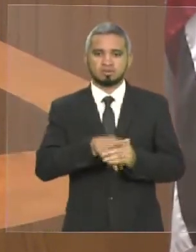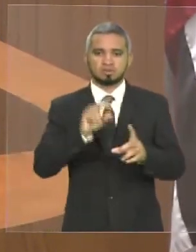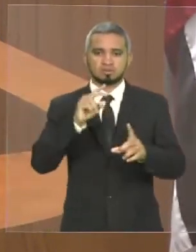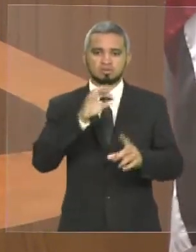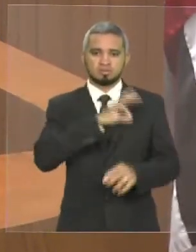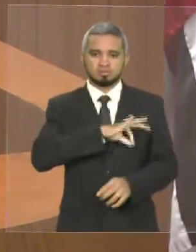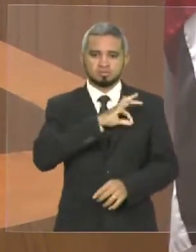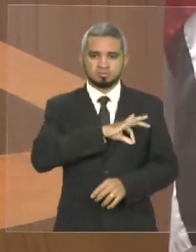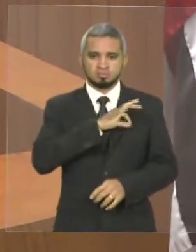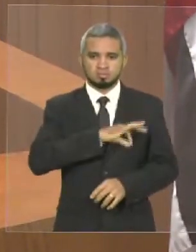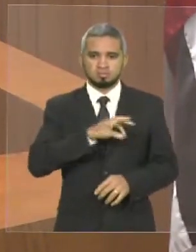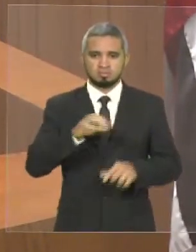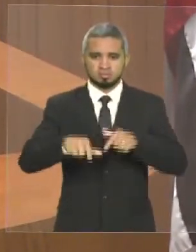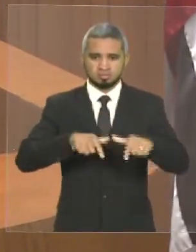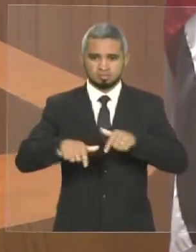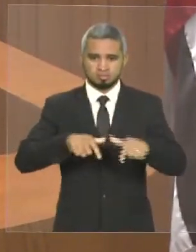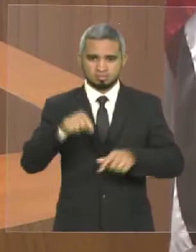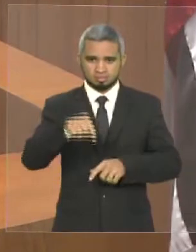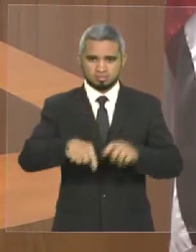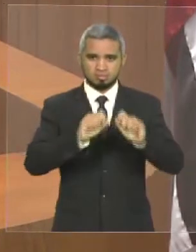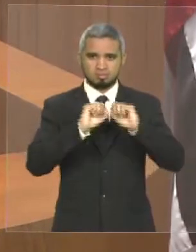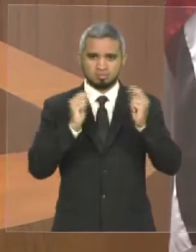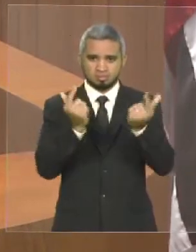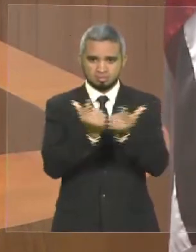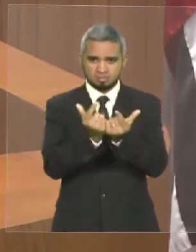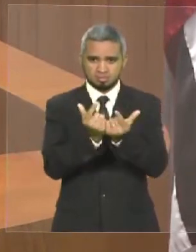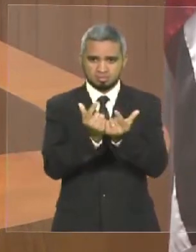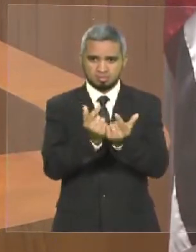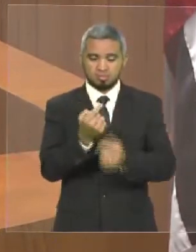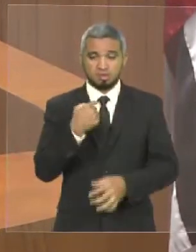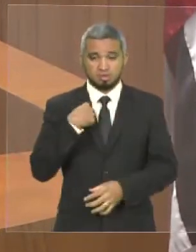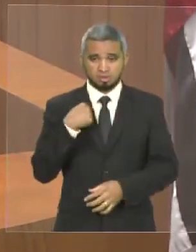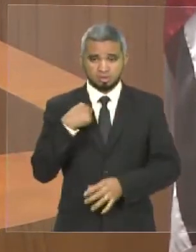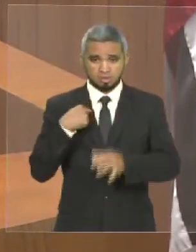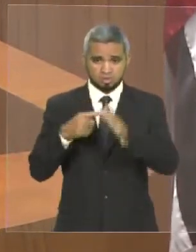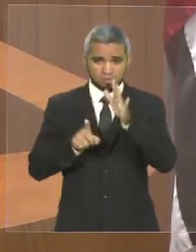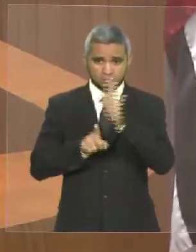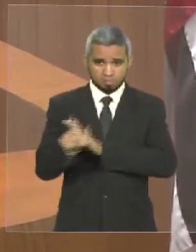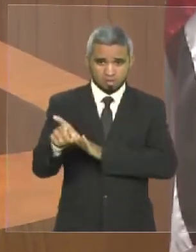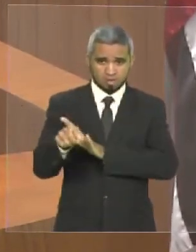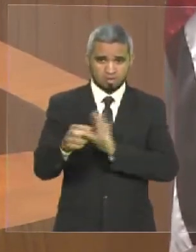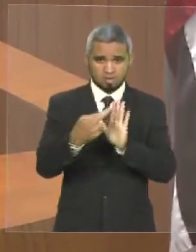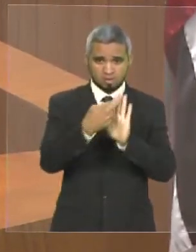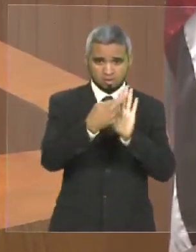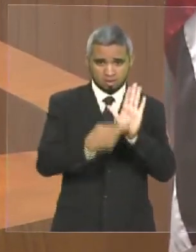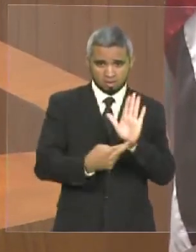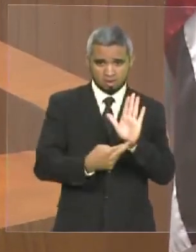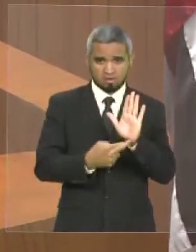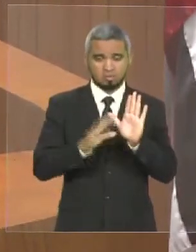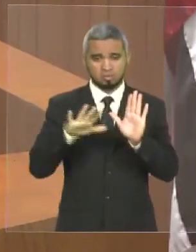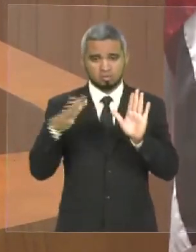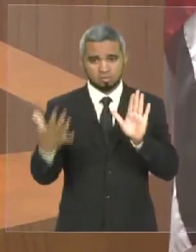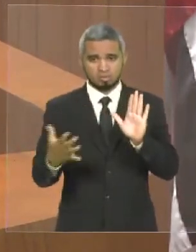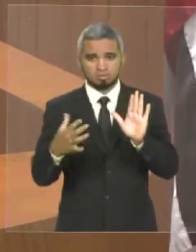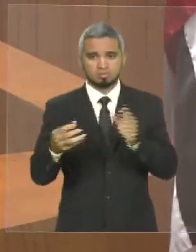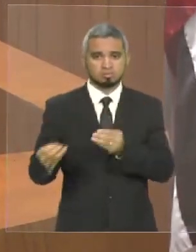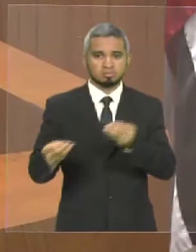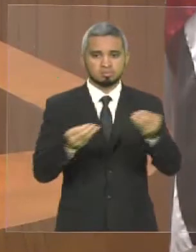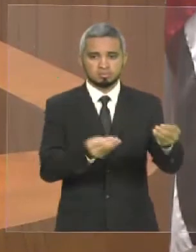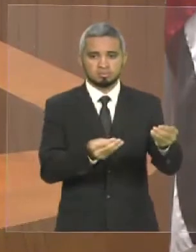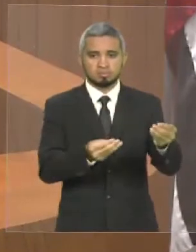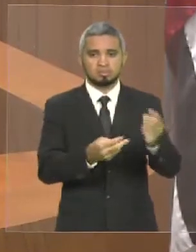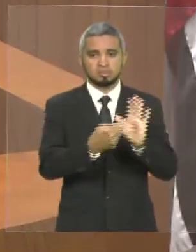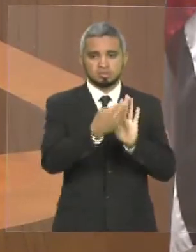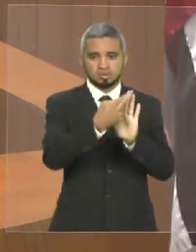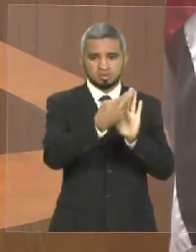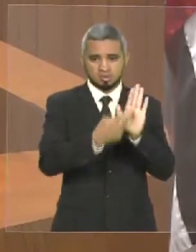desta casa. E aí a pergunta que eu já adianto que eu vou fazer ao relator da medida quando for designada é se o reajuste